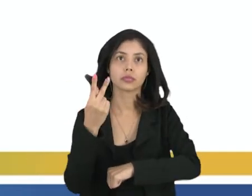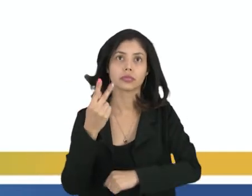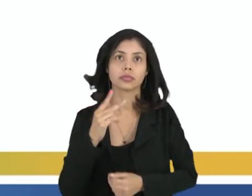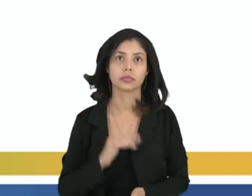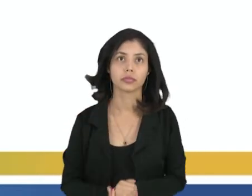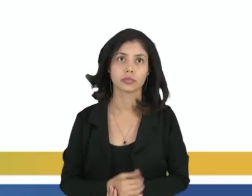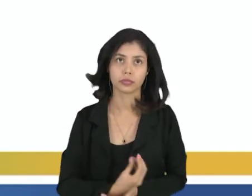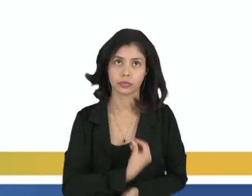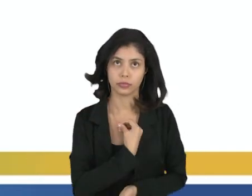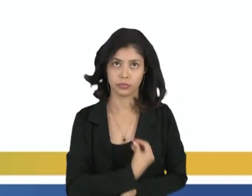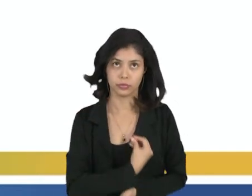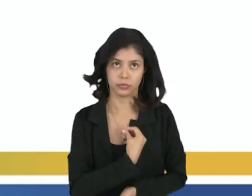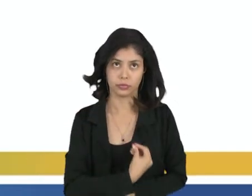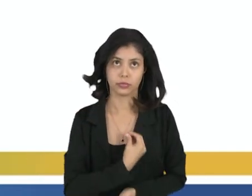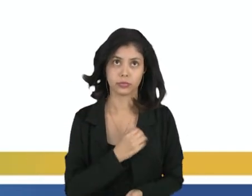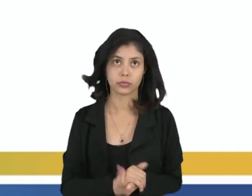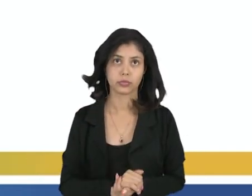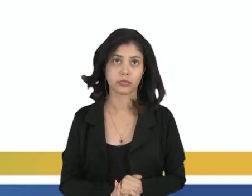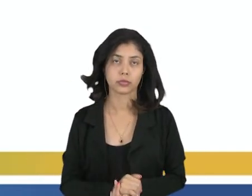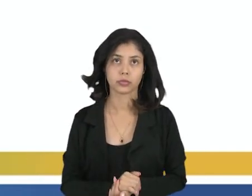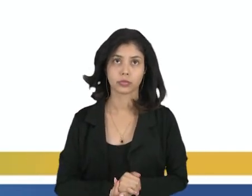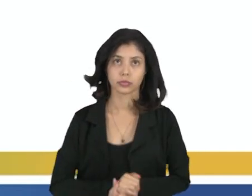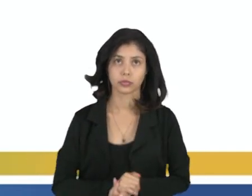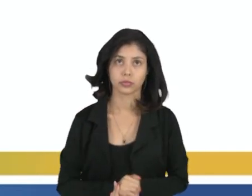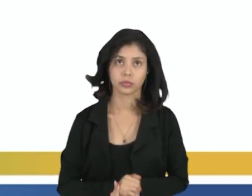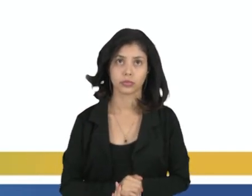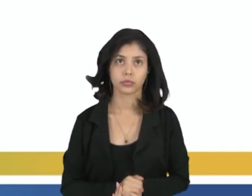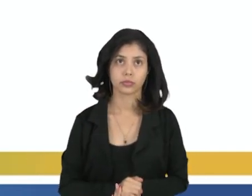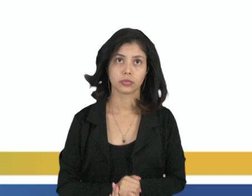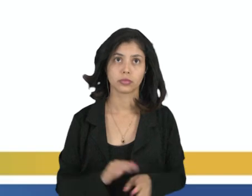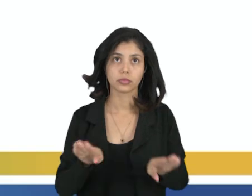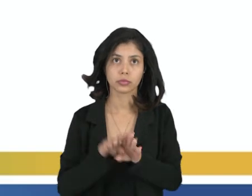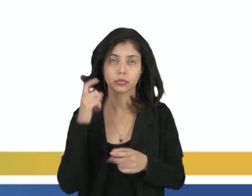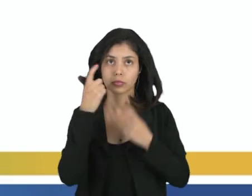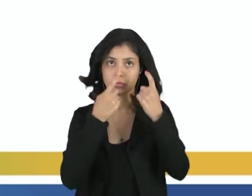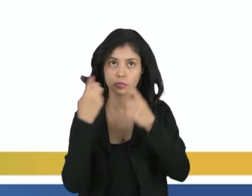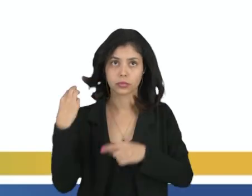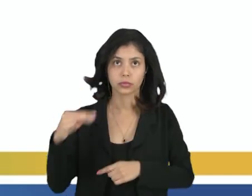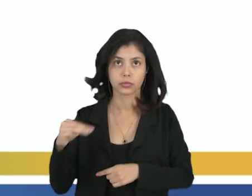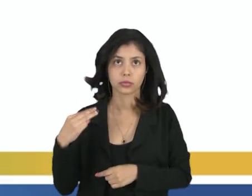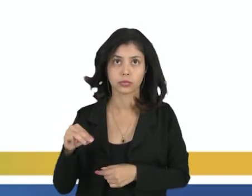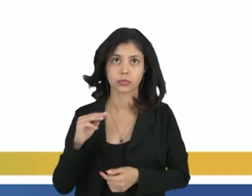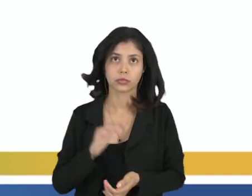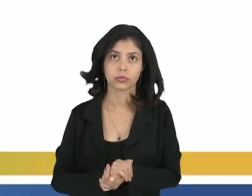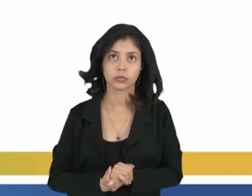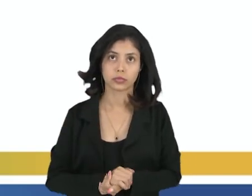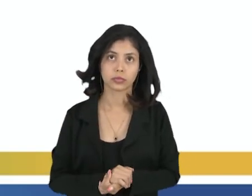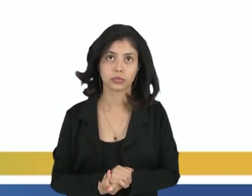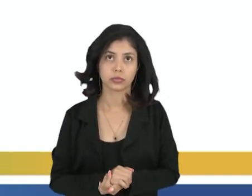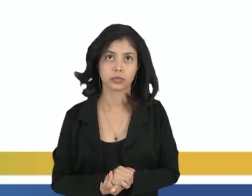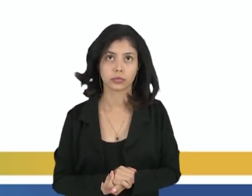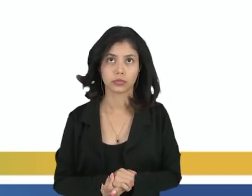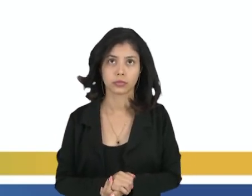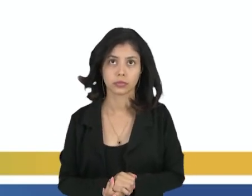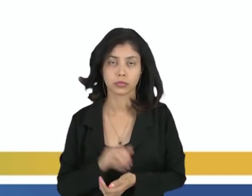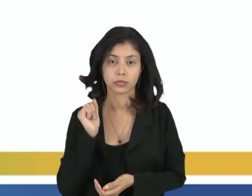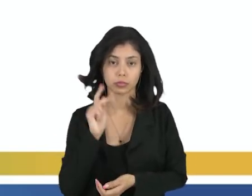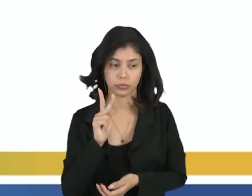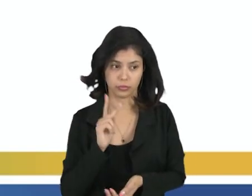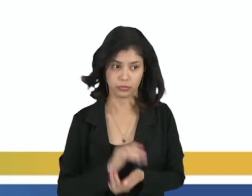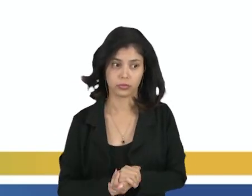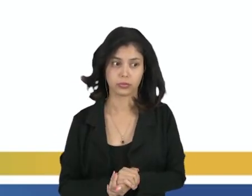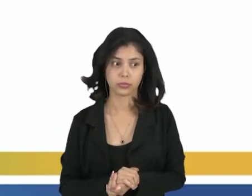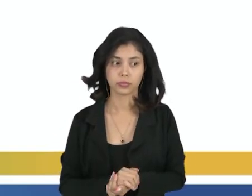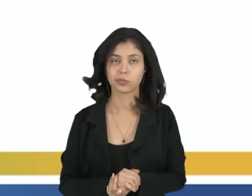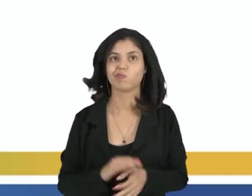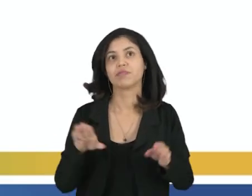íons H+, presente em uma solução. E a gente pode definir através dessa expressão matemática, ok?